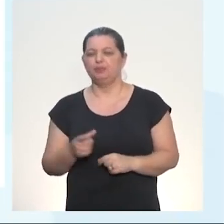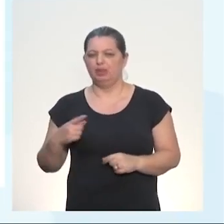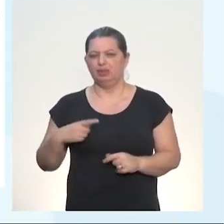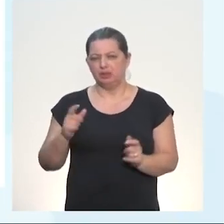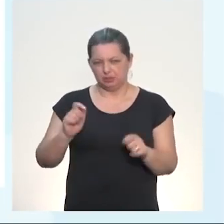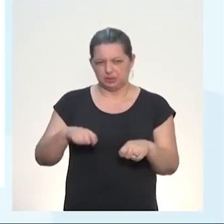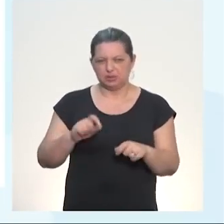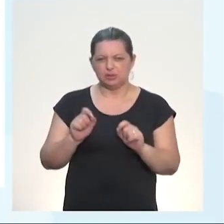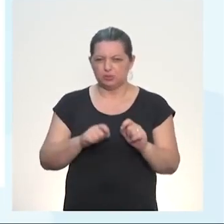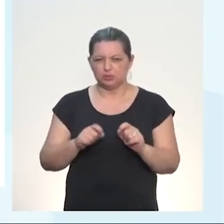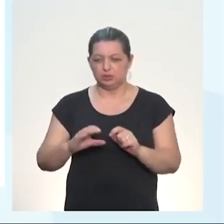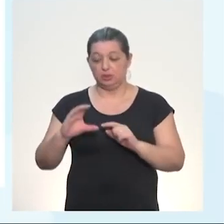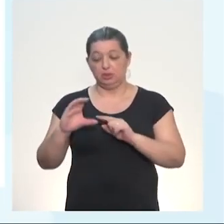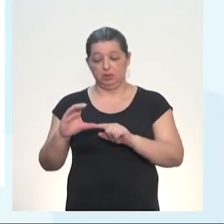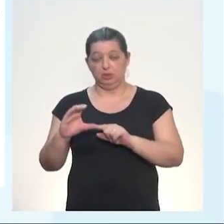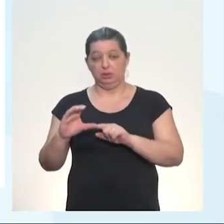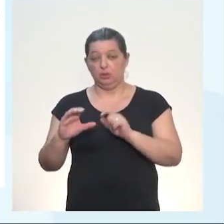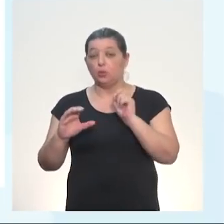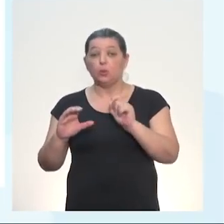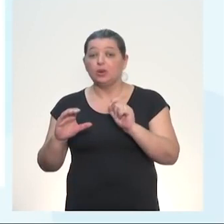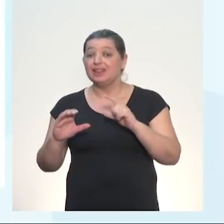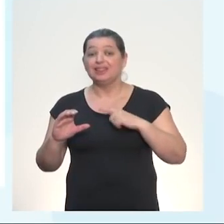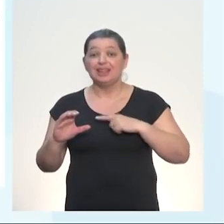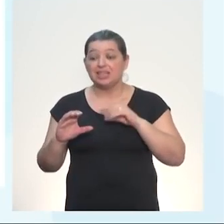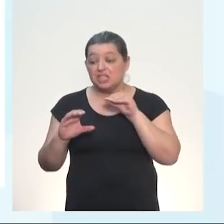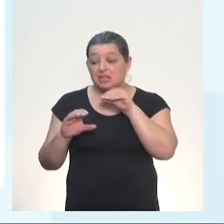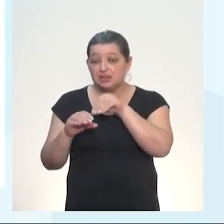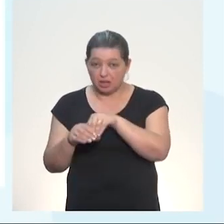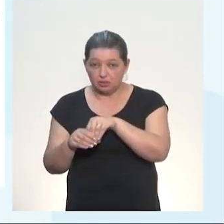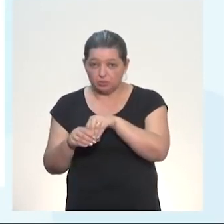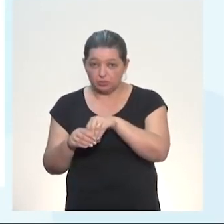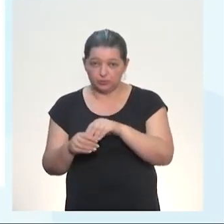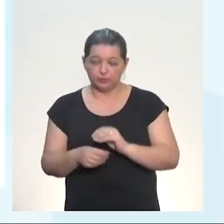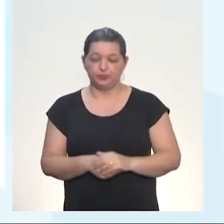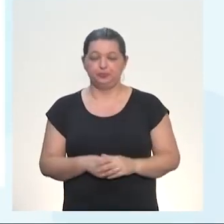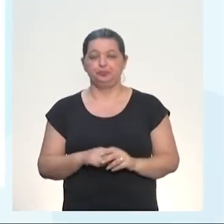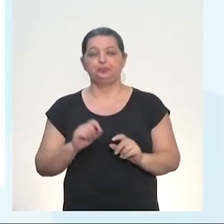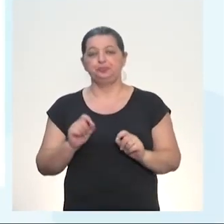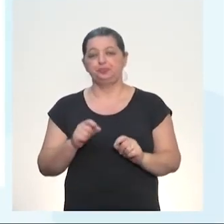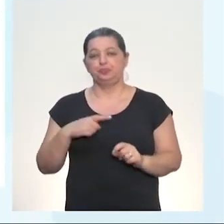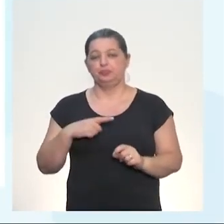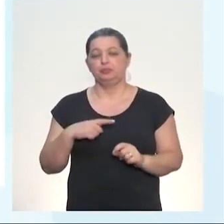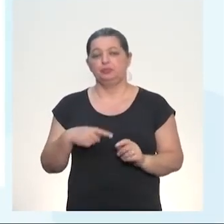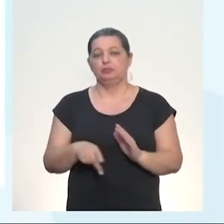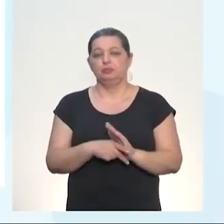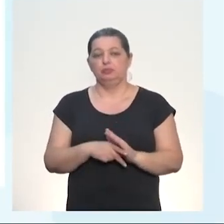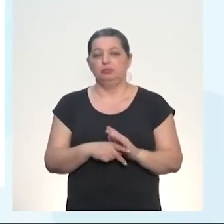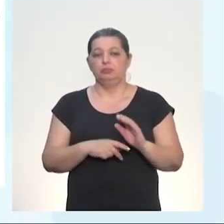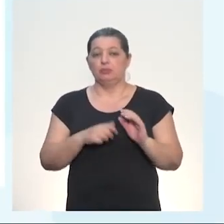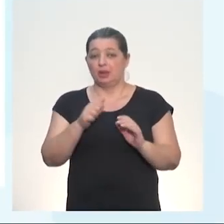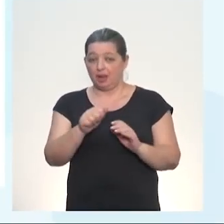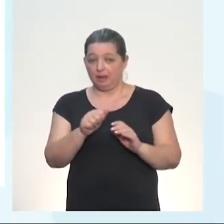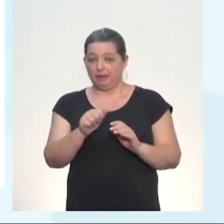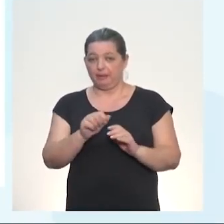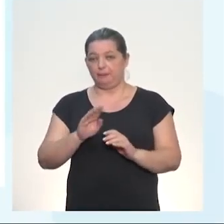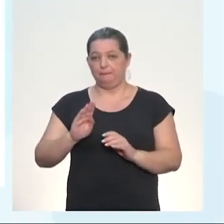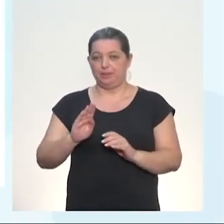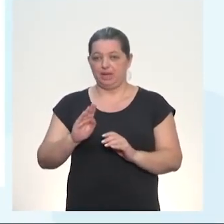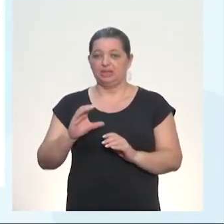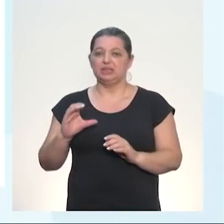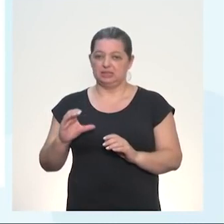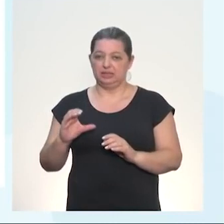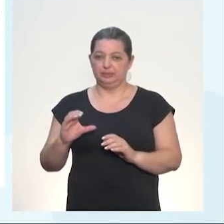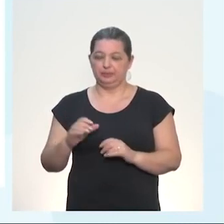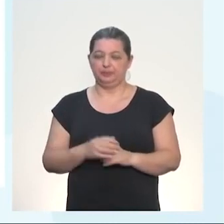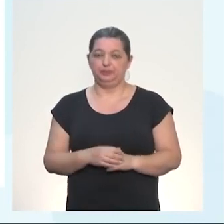nada mais é que o volume interno. Tá bom. Então, aqui eu tenho que colocar como uma das unidades sendo A, a outra B e a outra